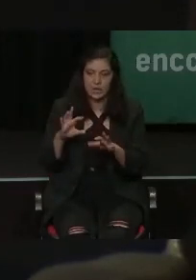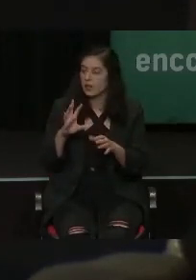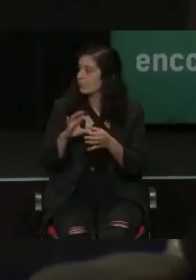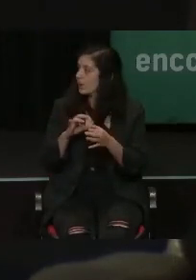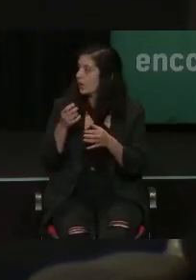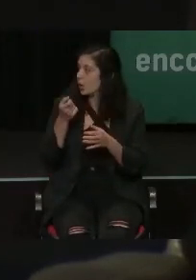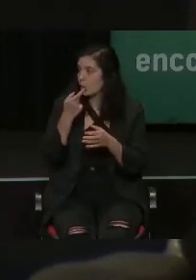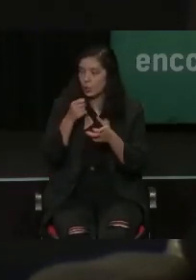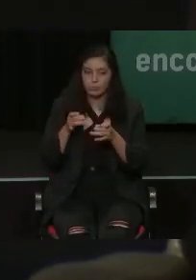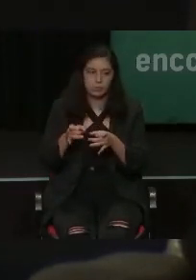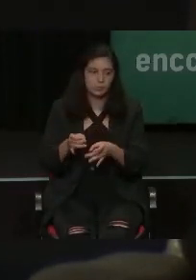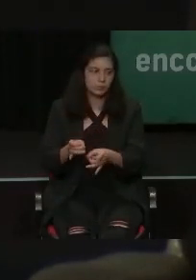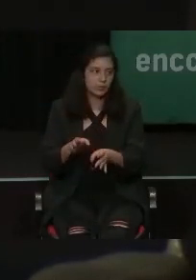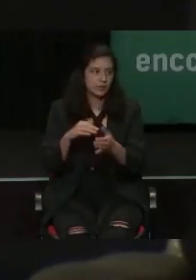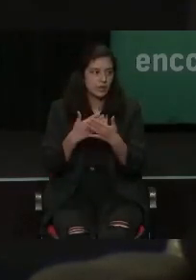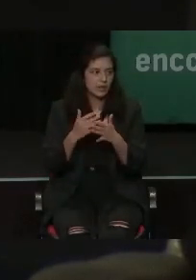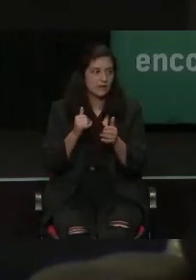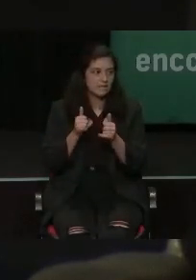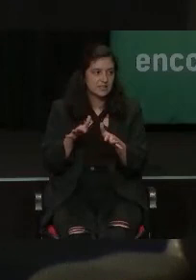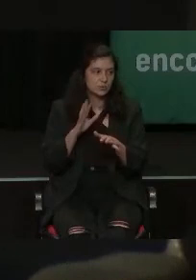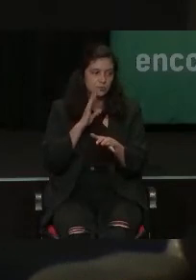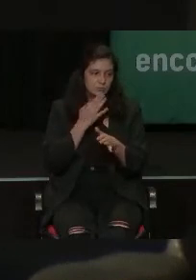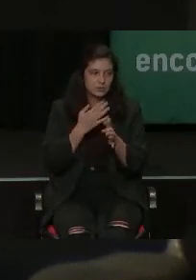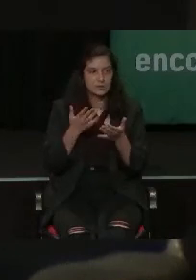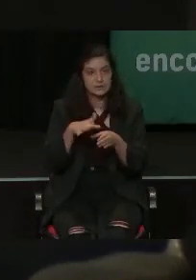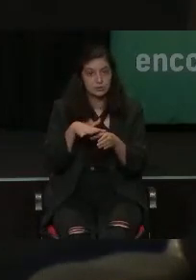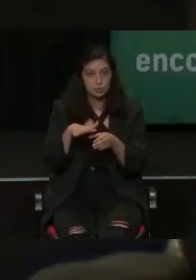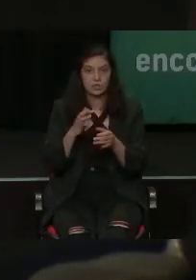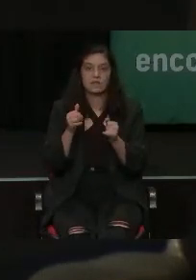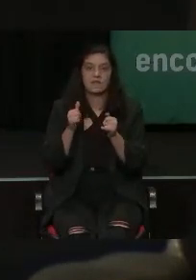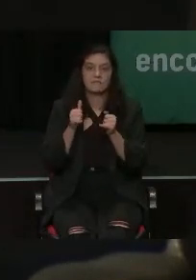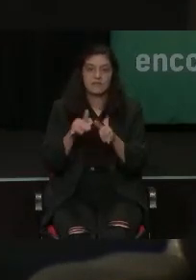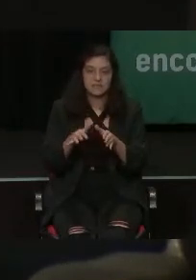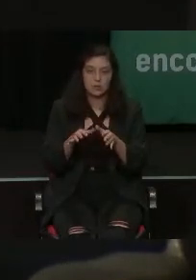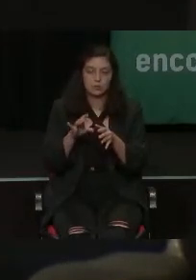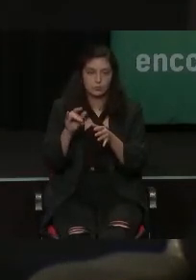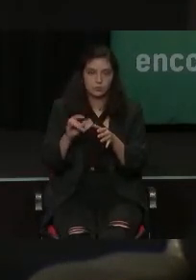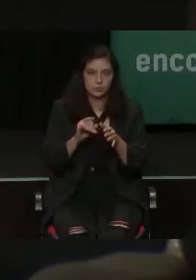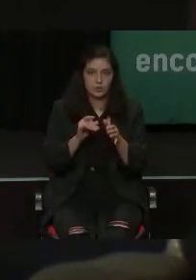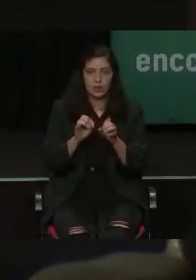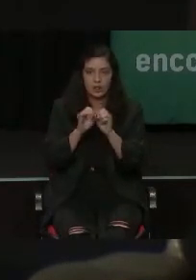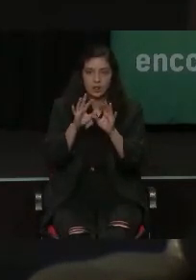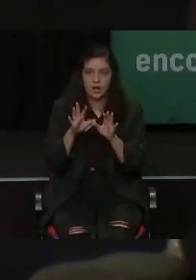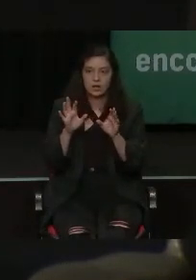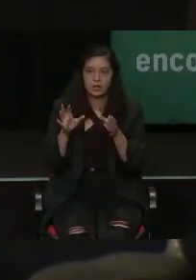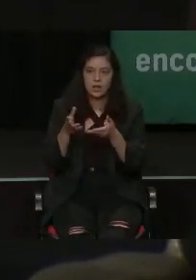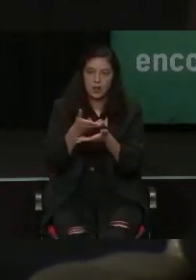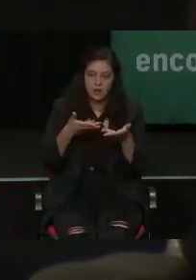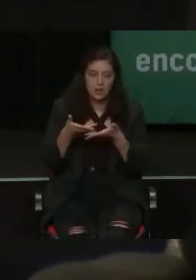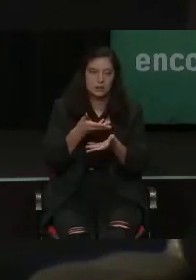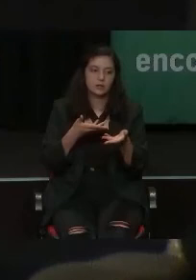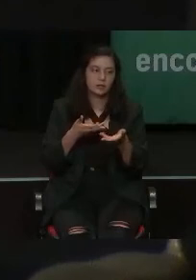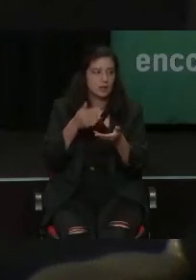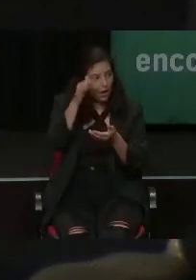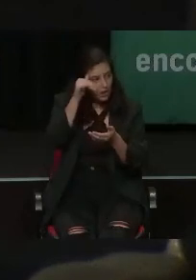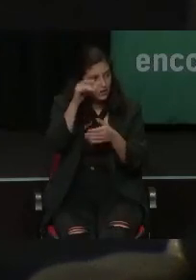e ainda era maior, consoante o tipo de infecção. No caso das infecções cutâneas, obviamente, a colonização no animal